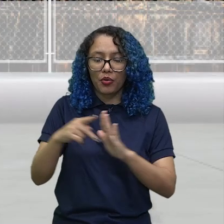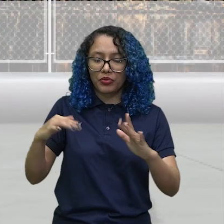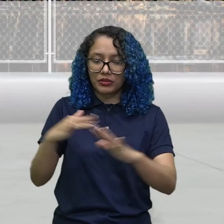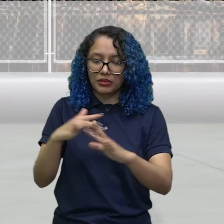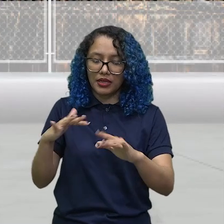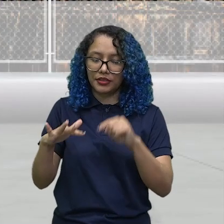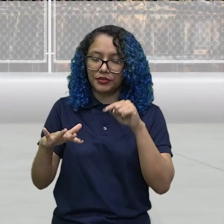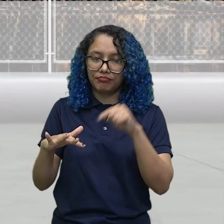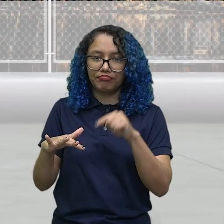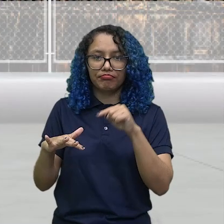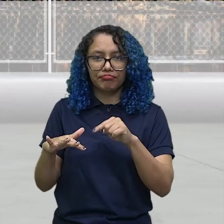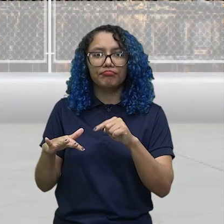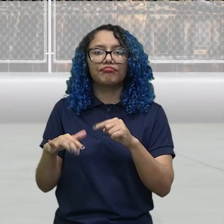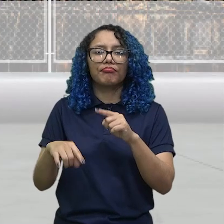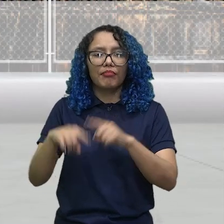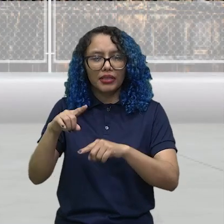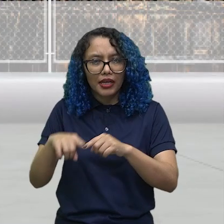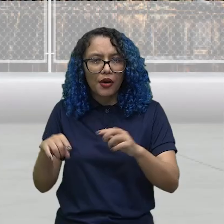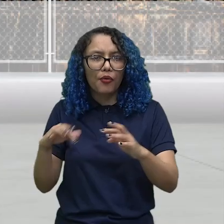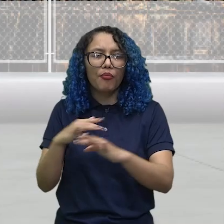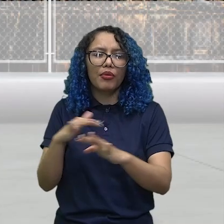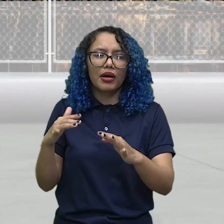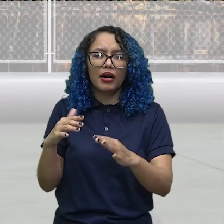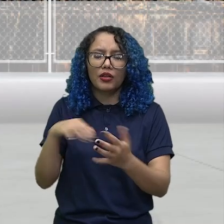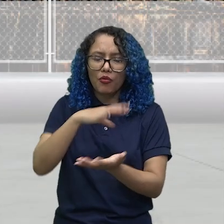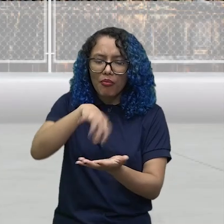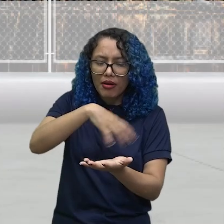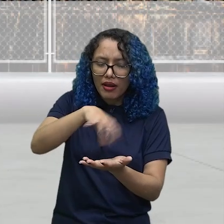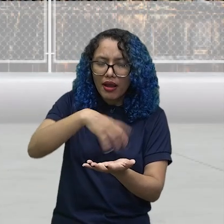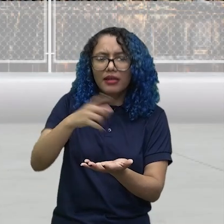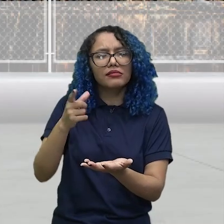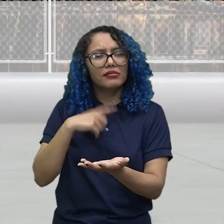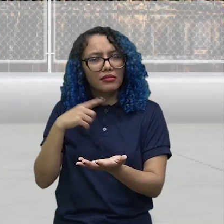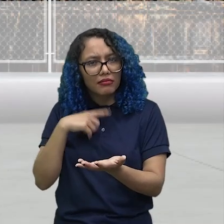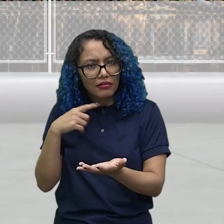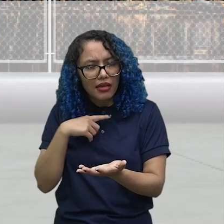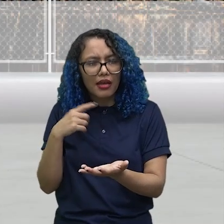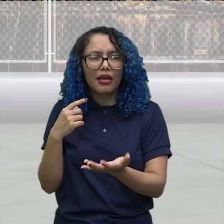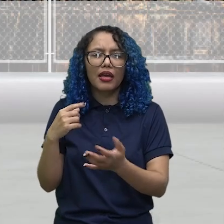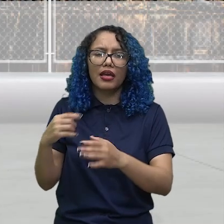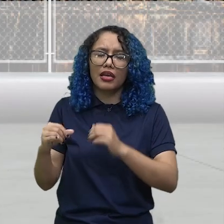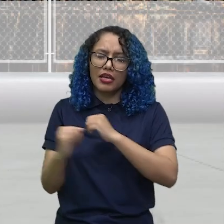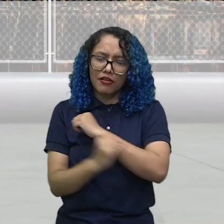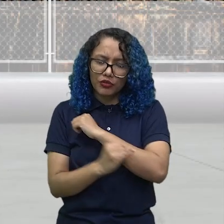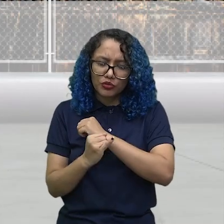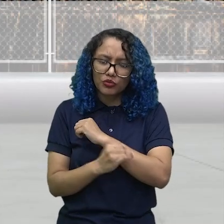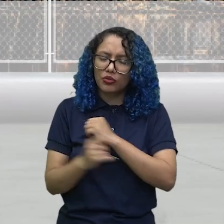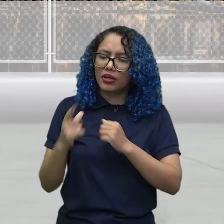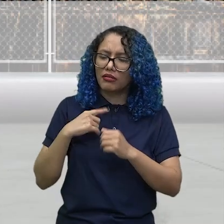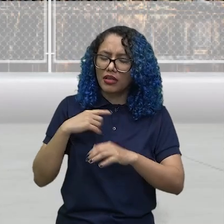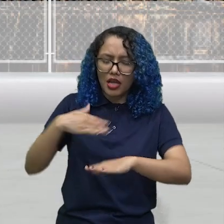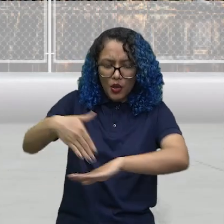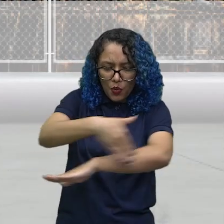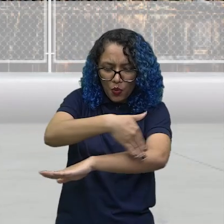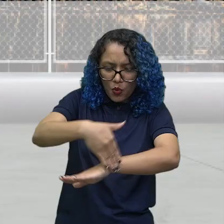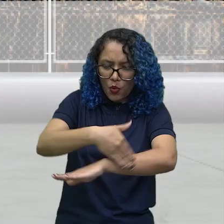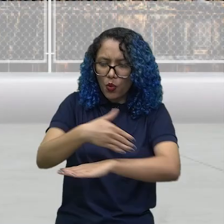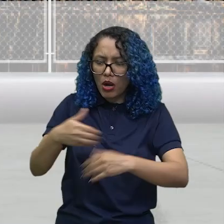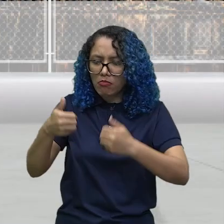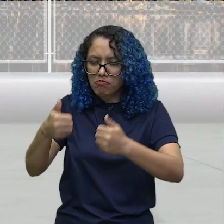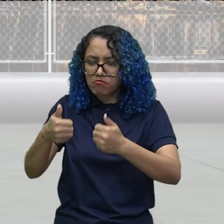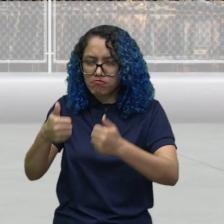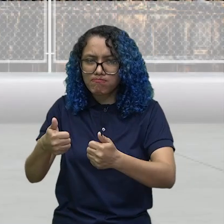tem equipamentos urbanos, né, como praças, por exemplo, infraestrutura urbana, como pavimentação asfáltica,